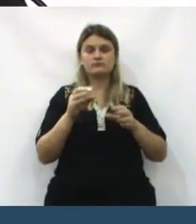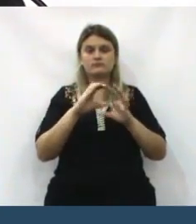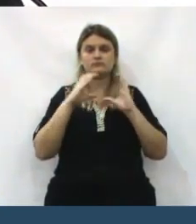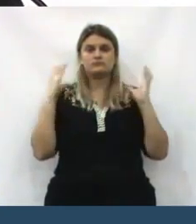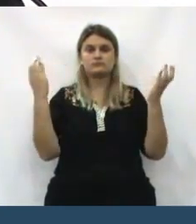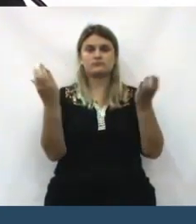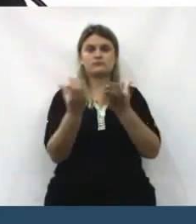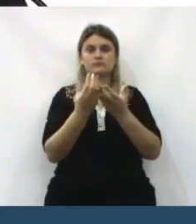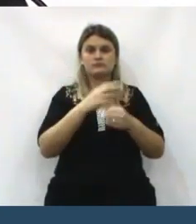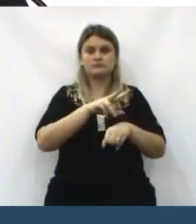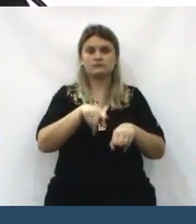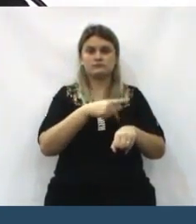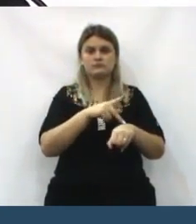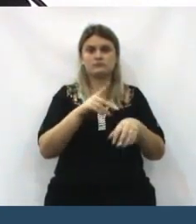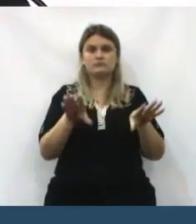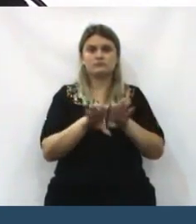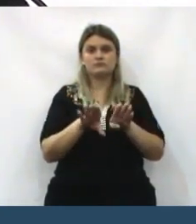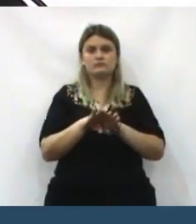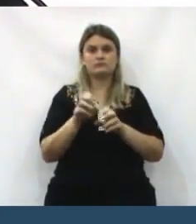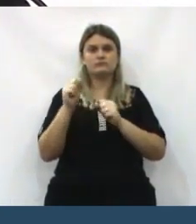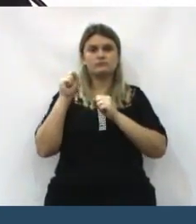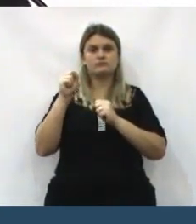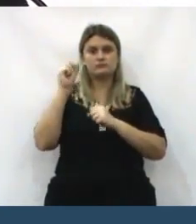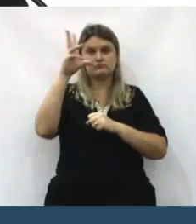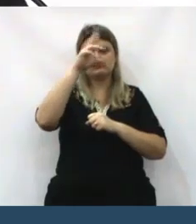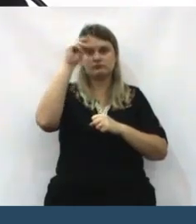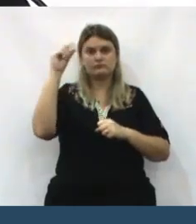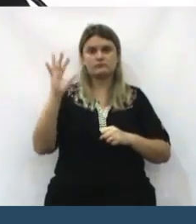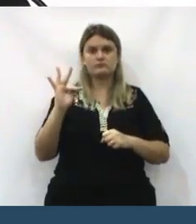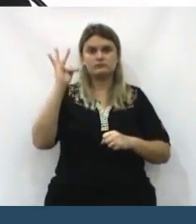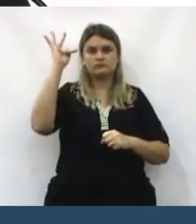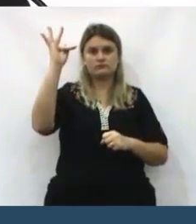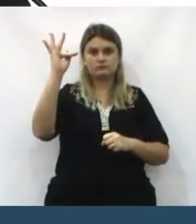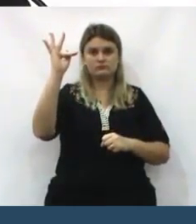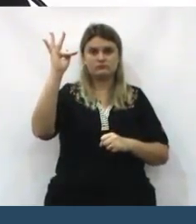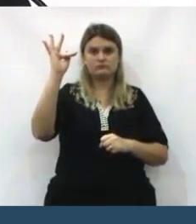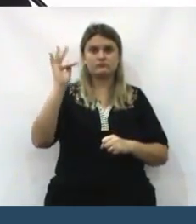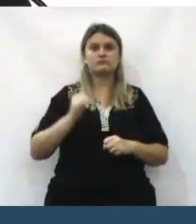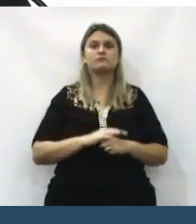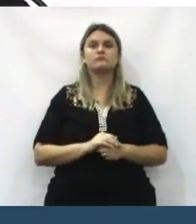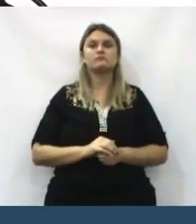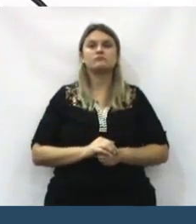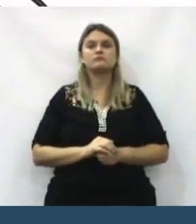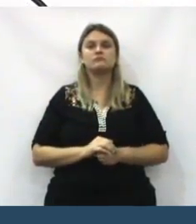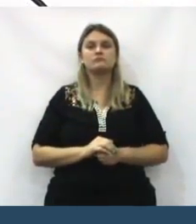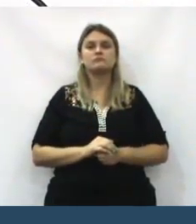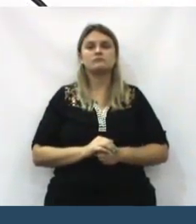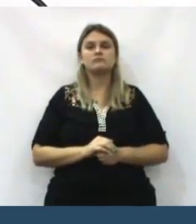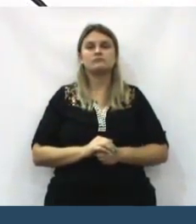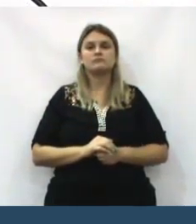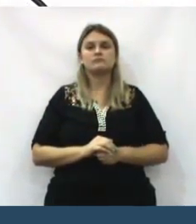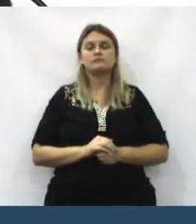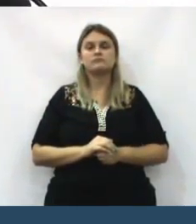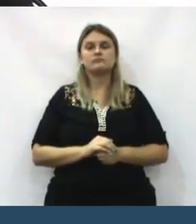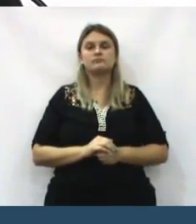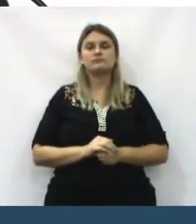do Congresso Nacional e também do Poder Executivo Federal? Sim.